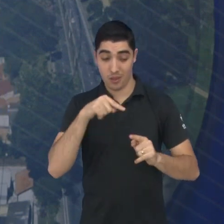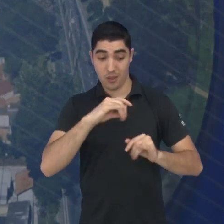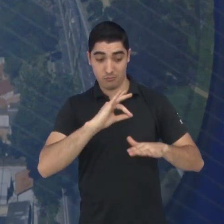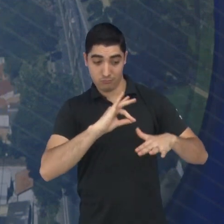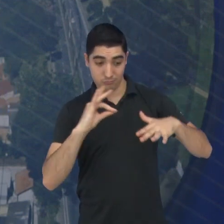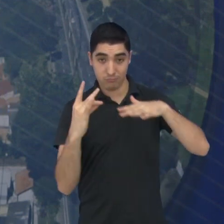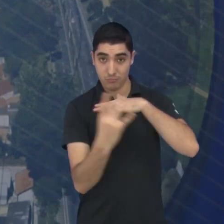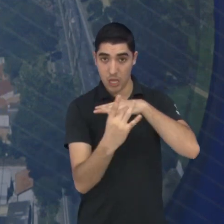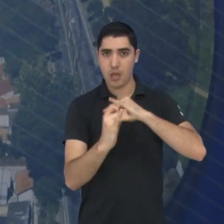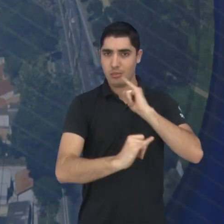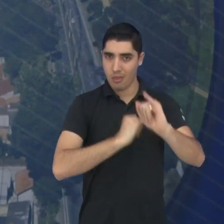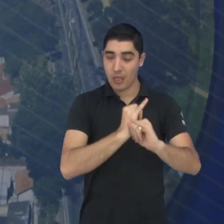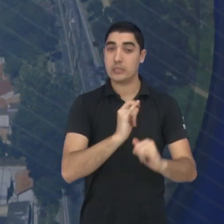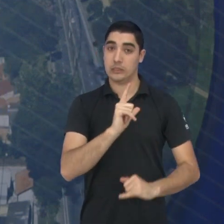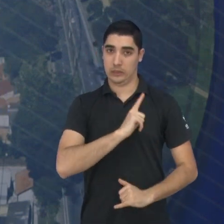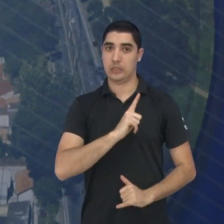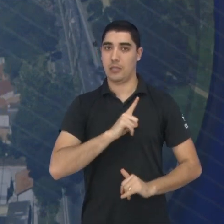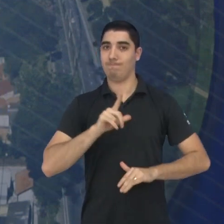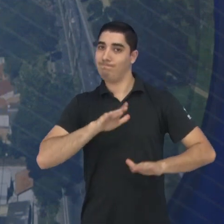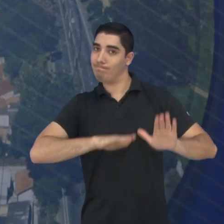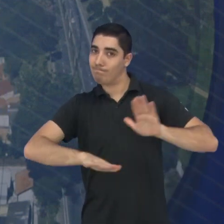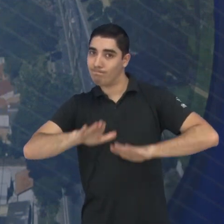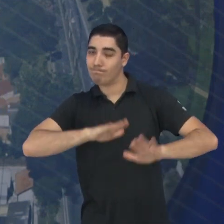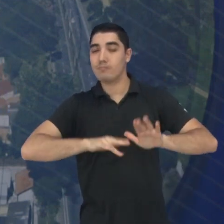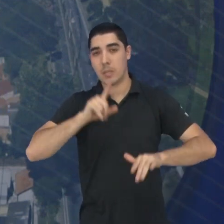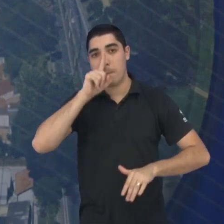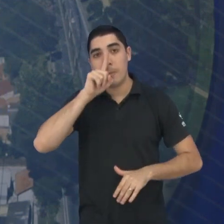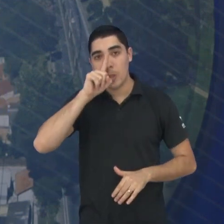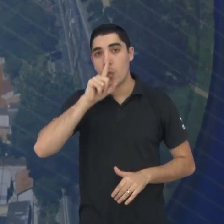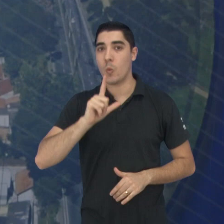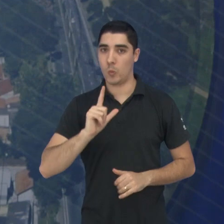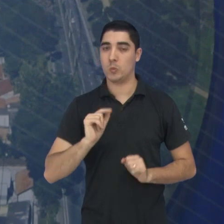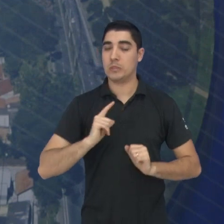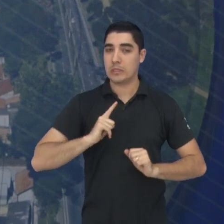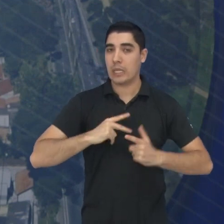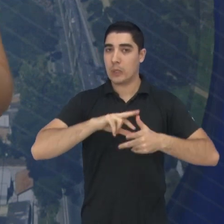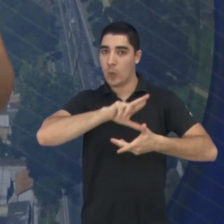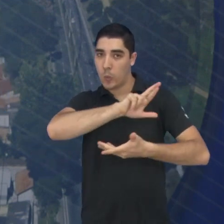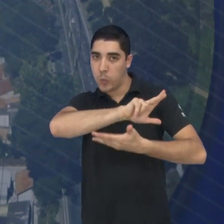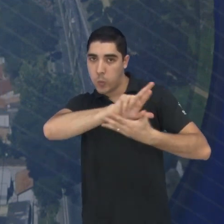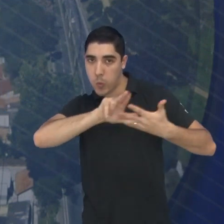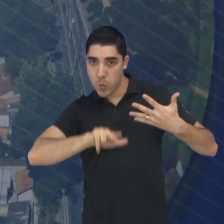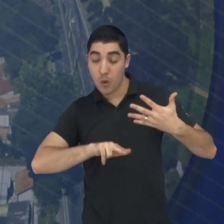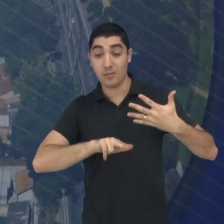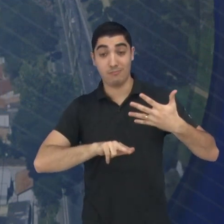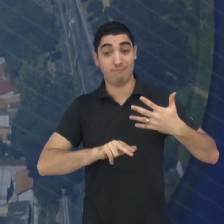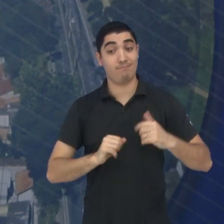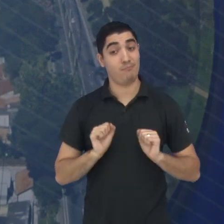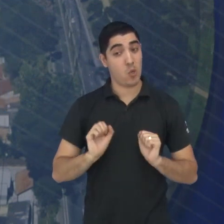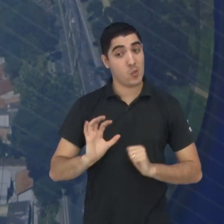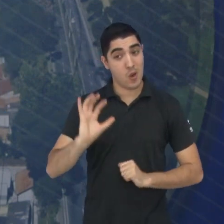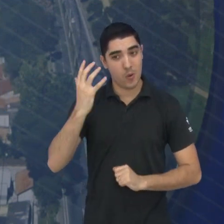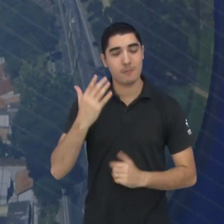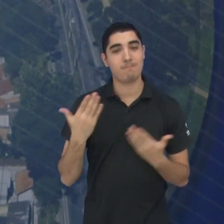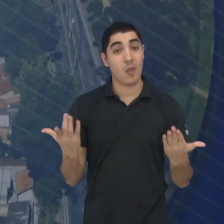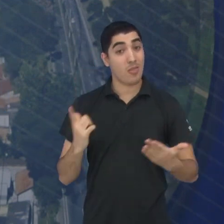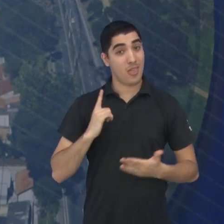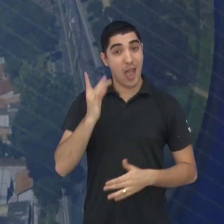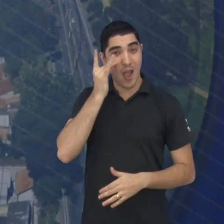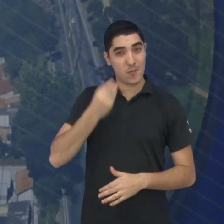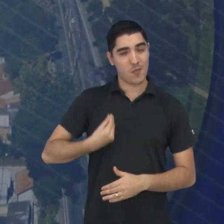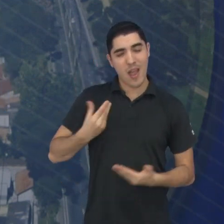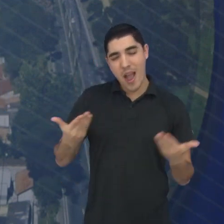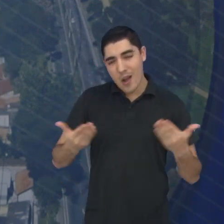sociais, que a internet de uma maneira geral pode oferecer para os adolescentes, para as crianças. Estamos ao vivo, nós vamos